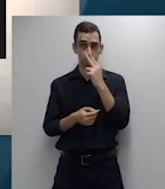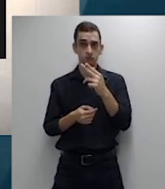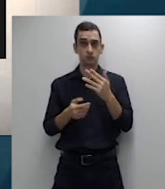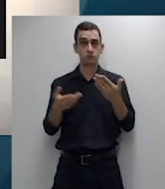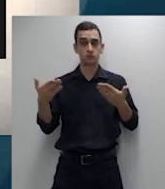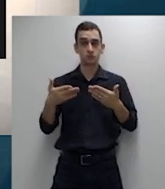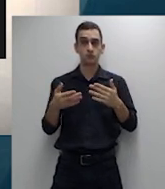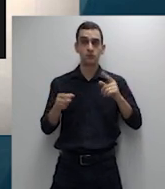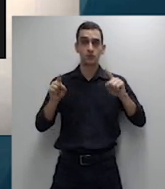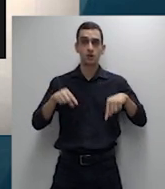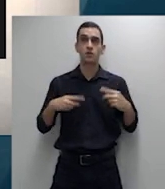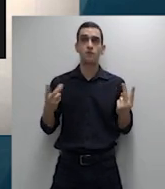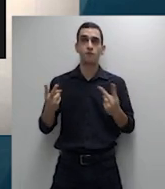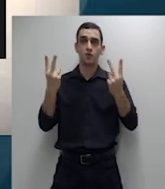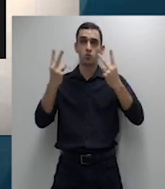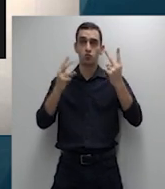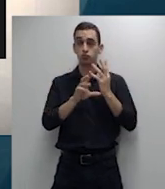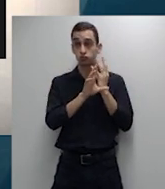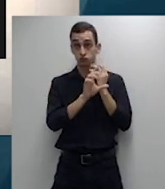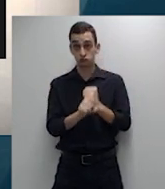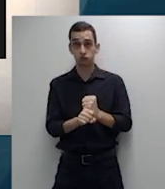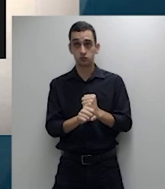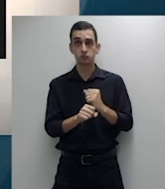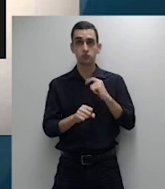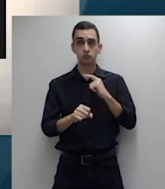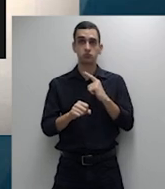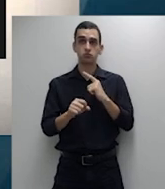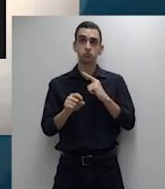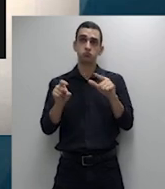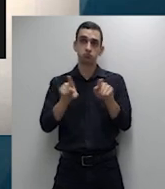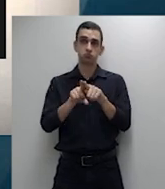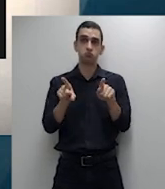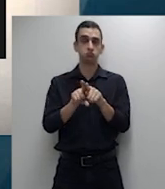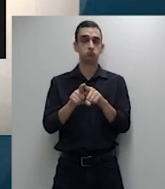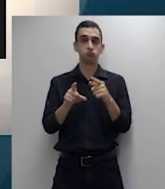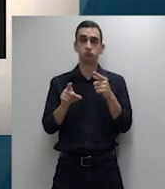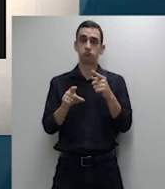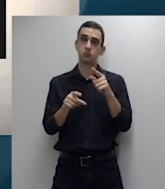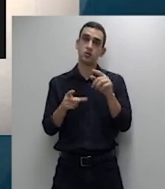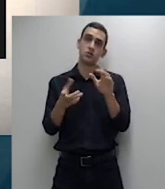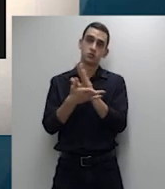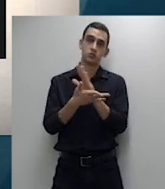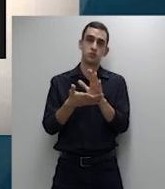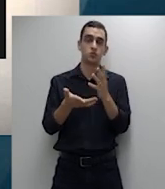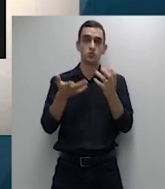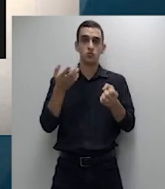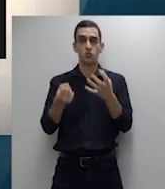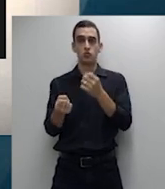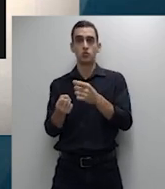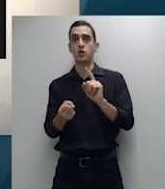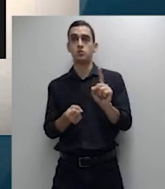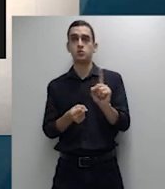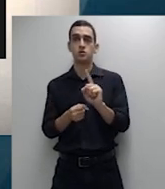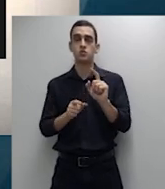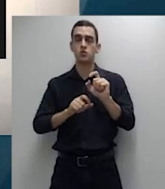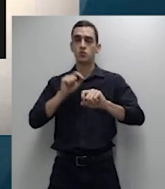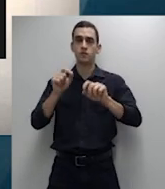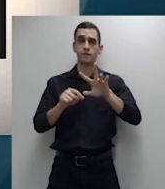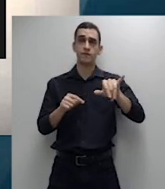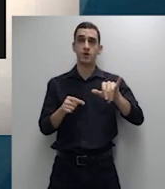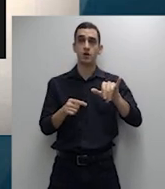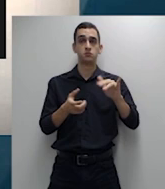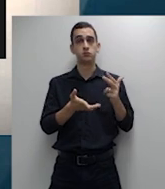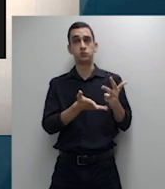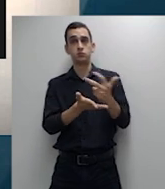agregado Disney e de toda forma aí não haveriam nascer isso ensejo para a tributação